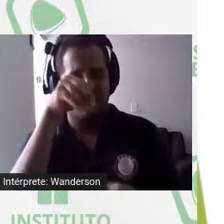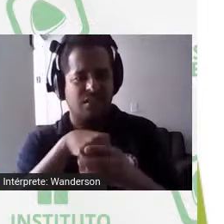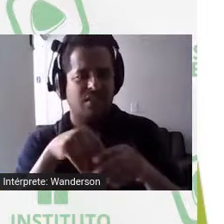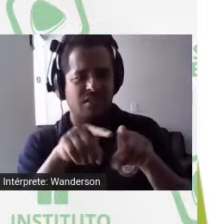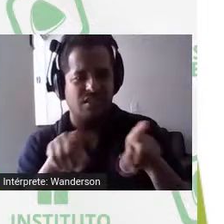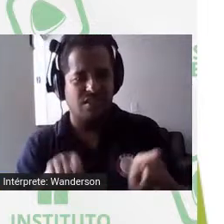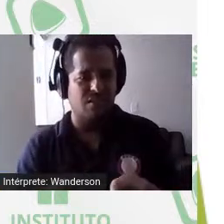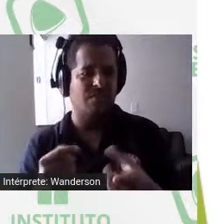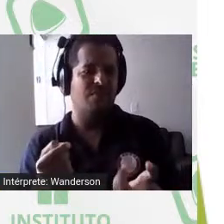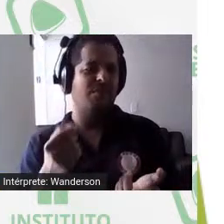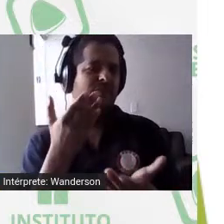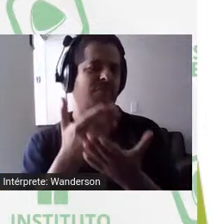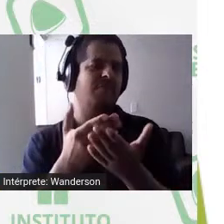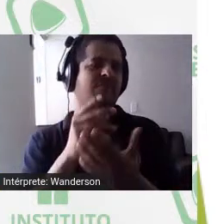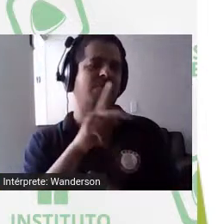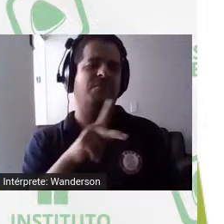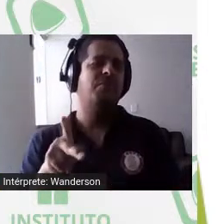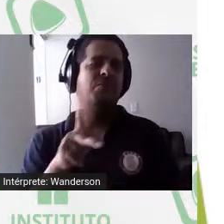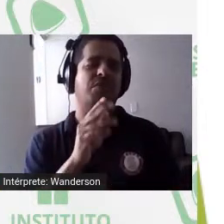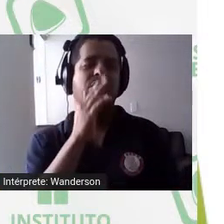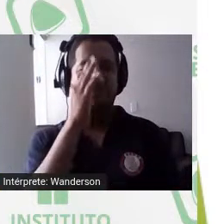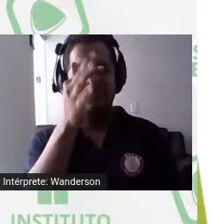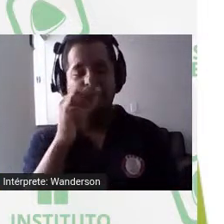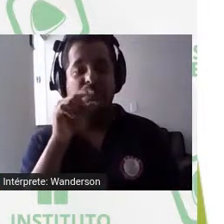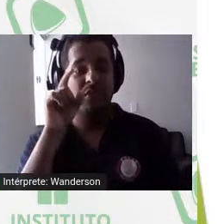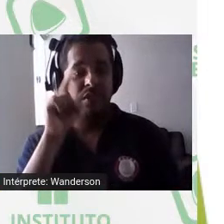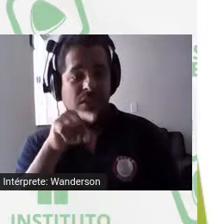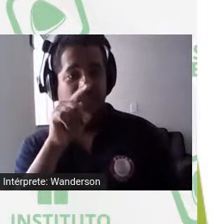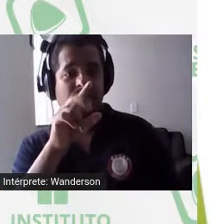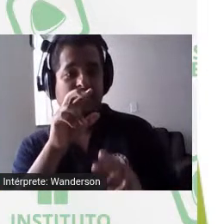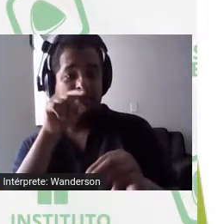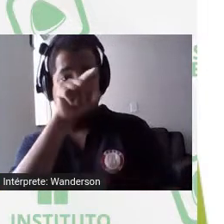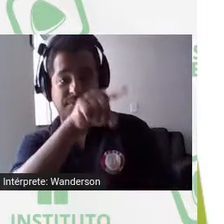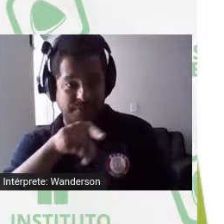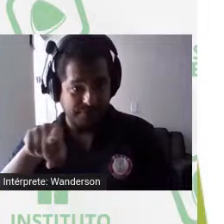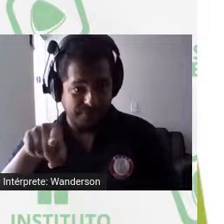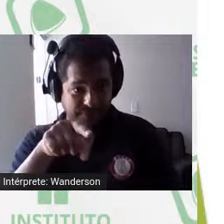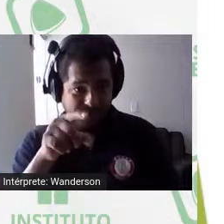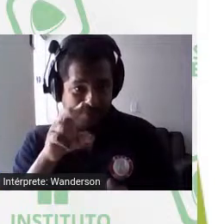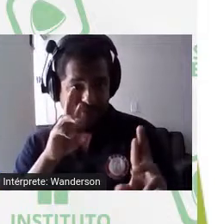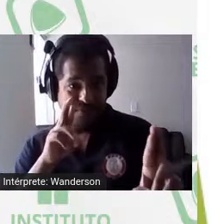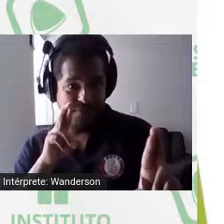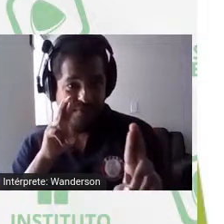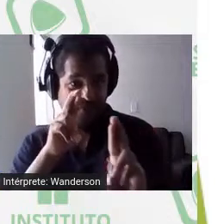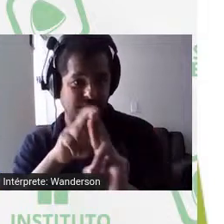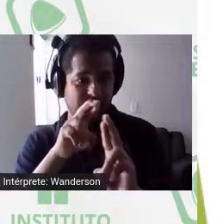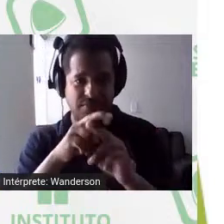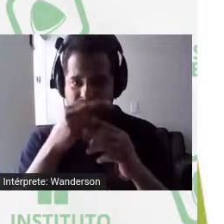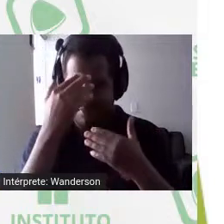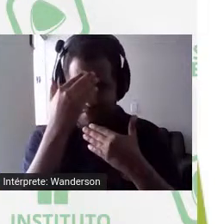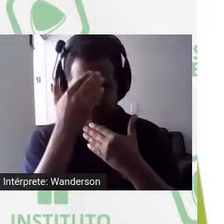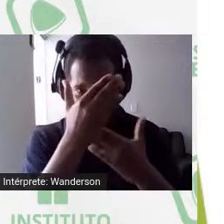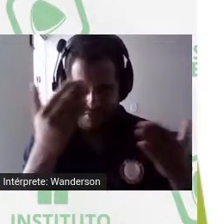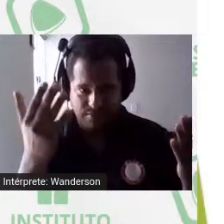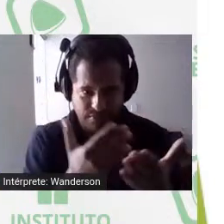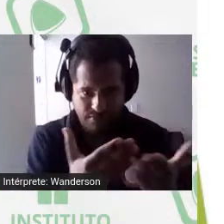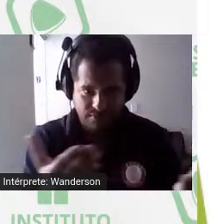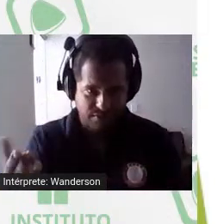docentes. E essas aqui foram as nossas referências. Nós agradecemos a todos vocês que estão nos